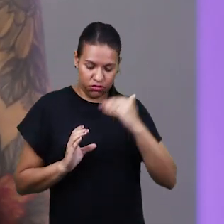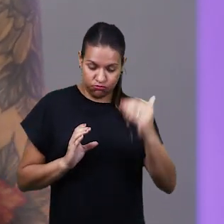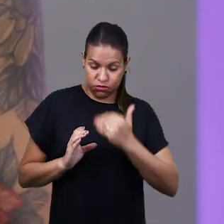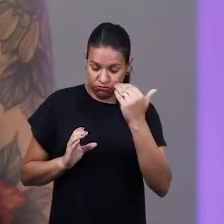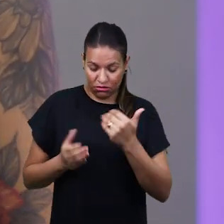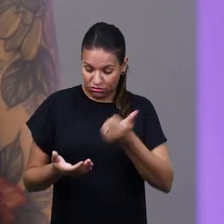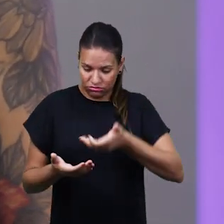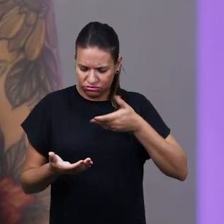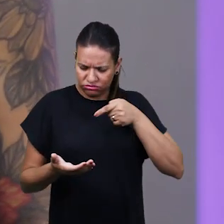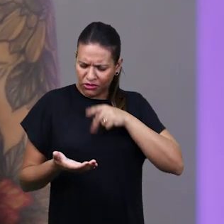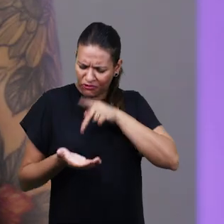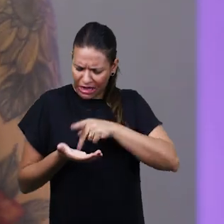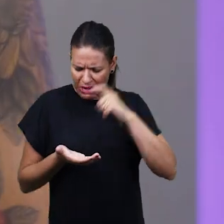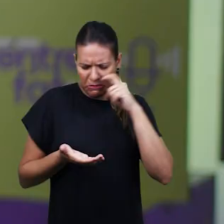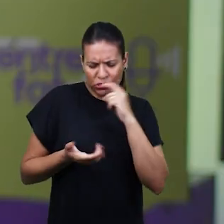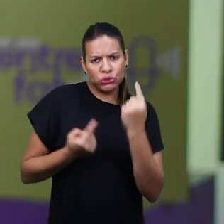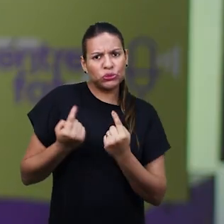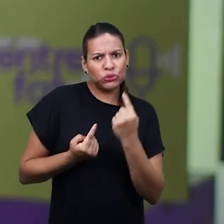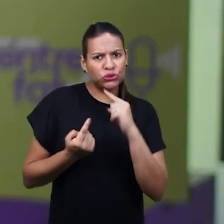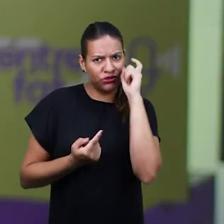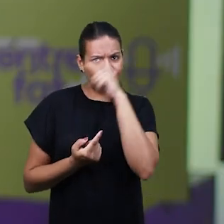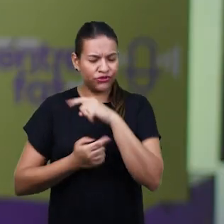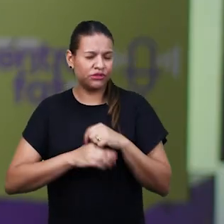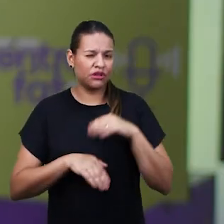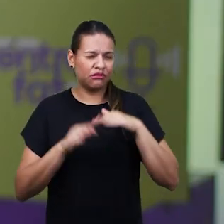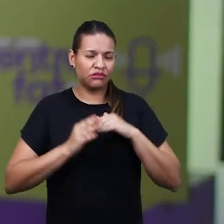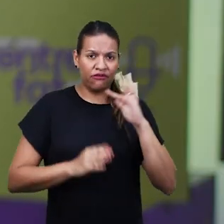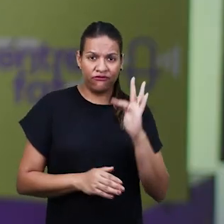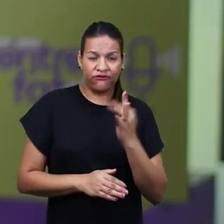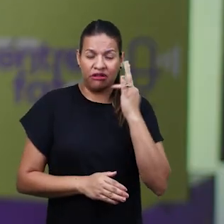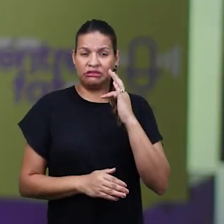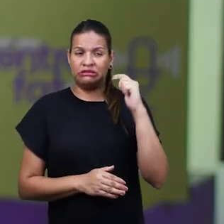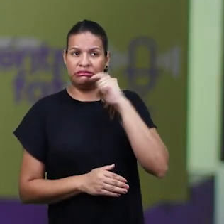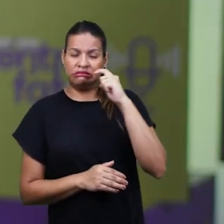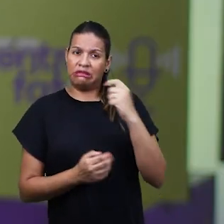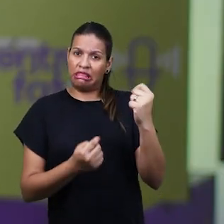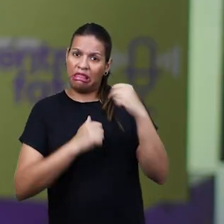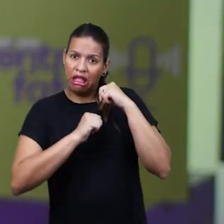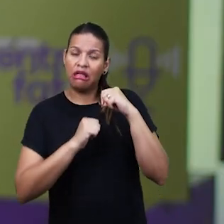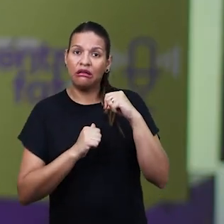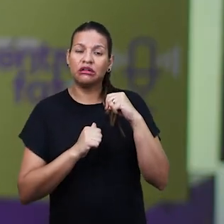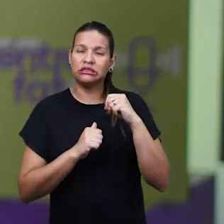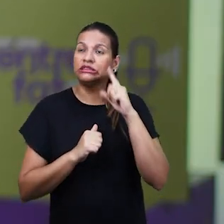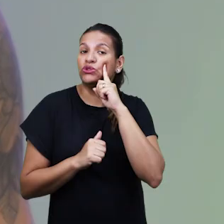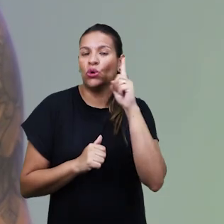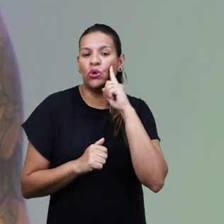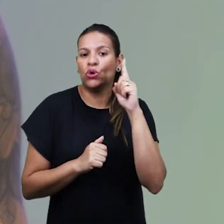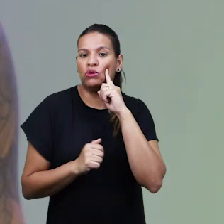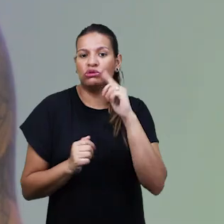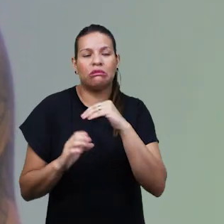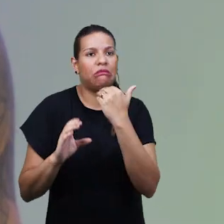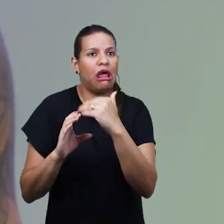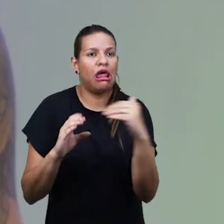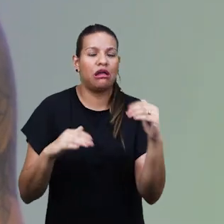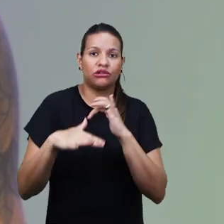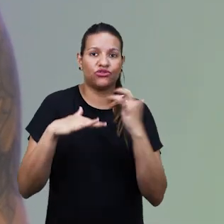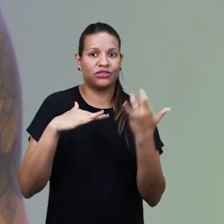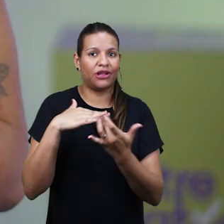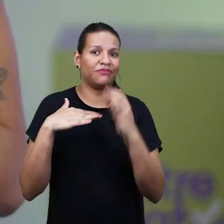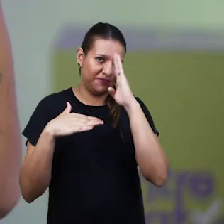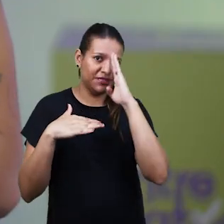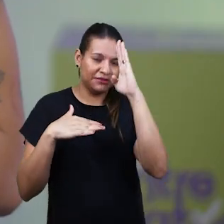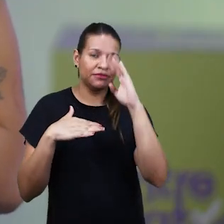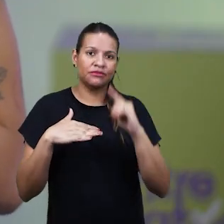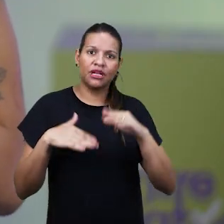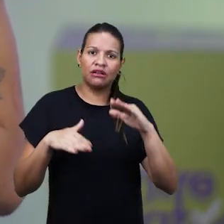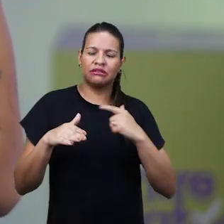difícil identificar o que é verdade ou não. Informações falsas ou distorcidas circulam diariamente, principalmente nas redes sociais,